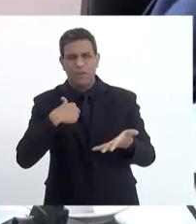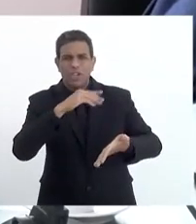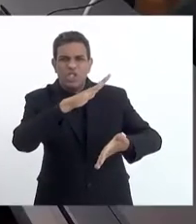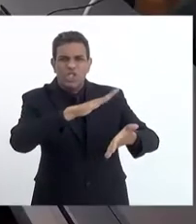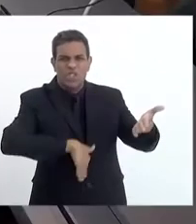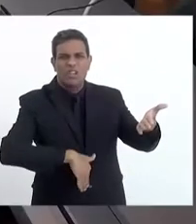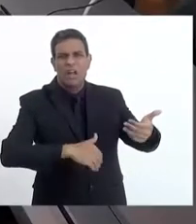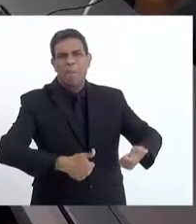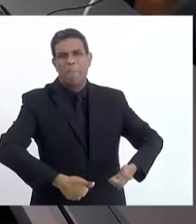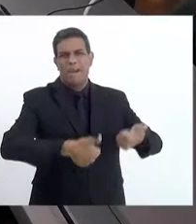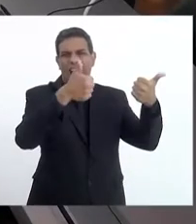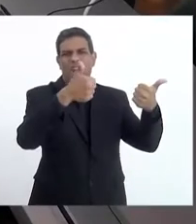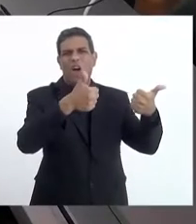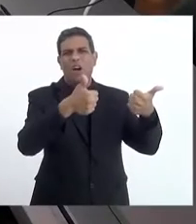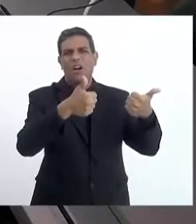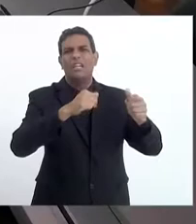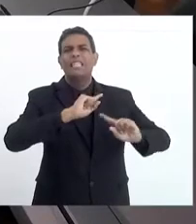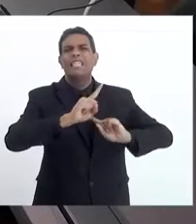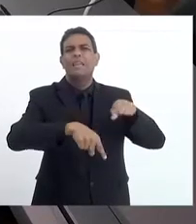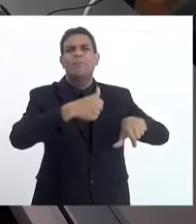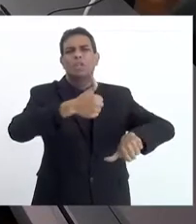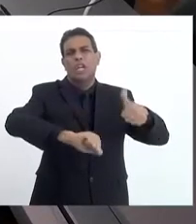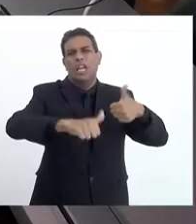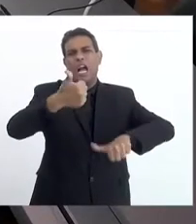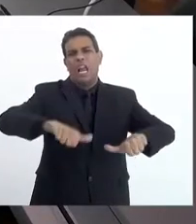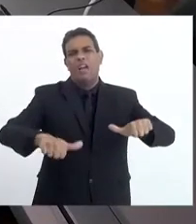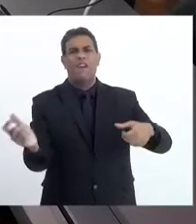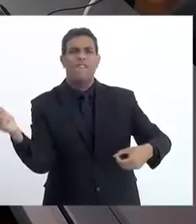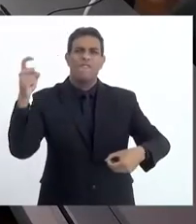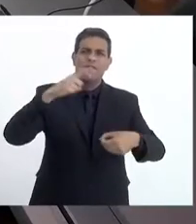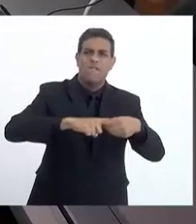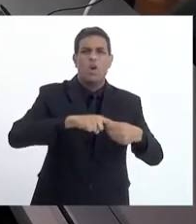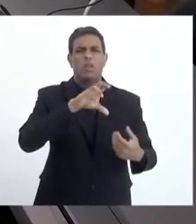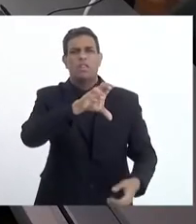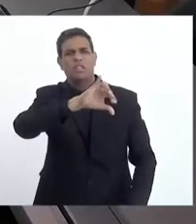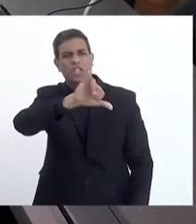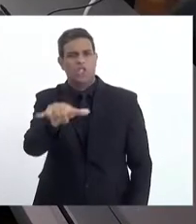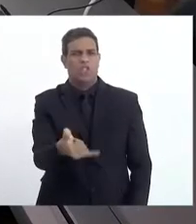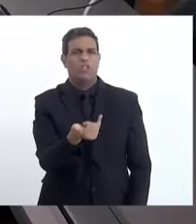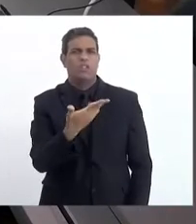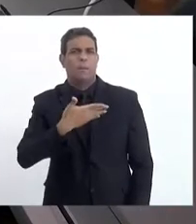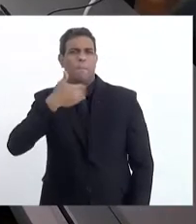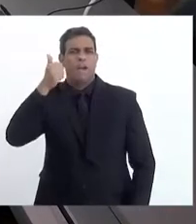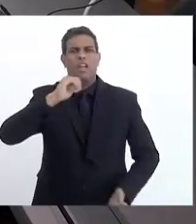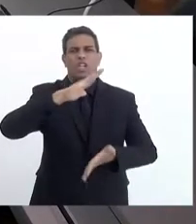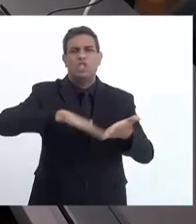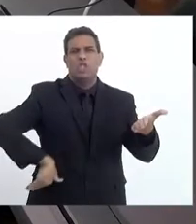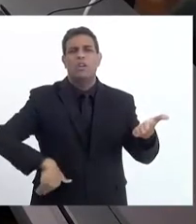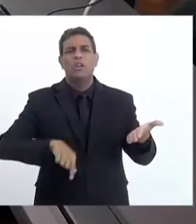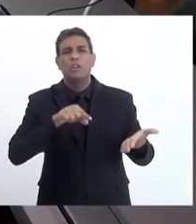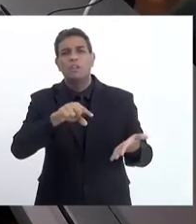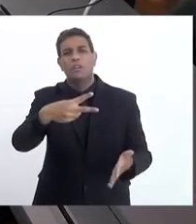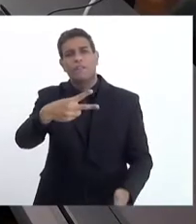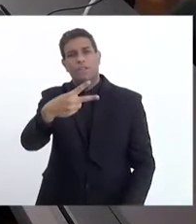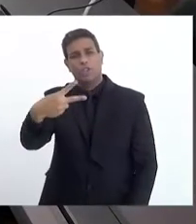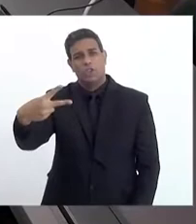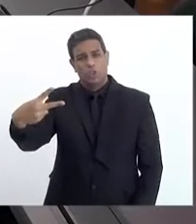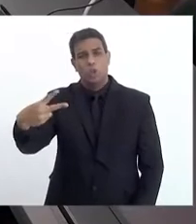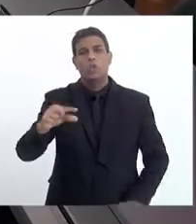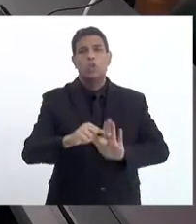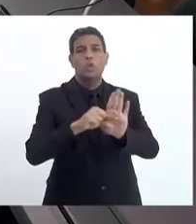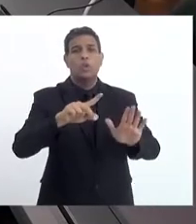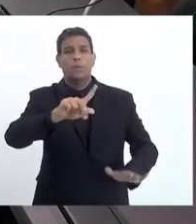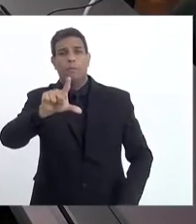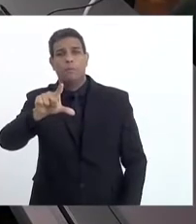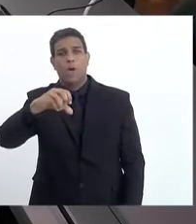e. Analisa? Pedir para analisar e okay. Volta na próxima. Retirar de pauta pelo relator. Ou fica prejudicado. 22. Projeto